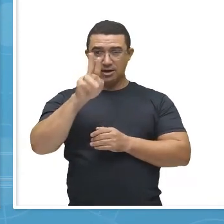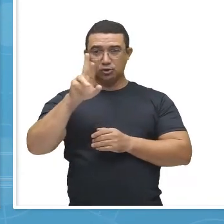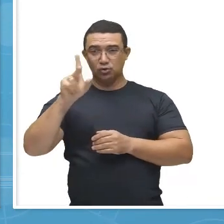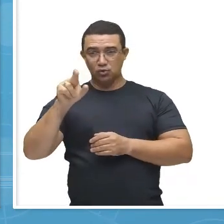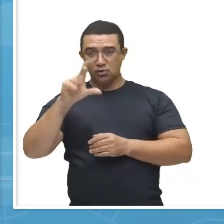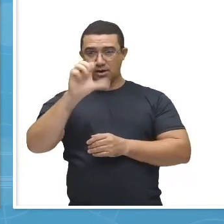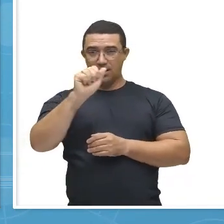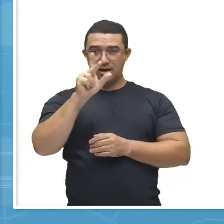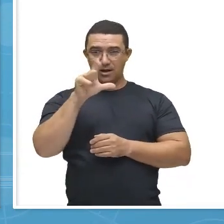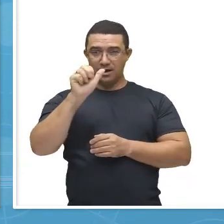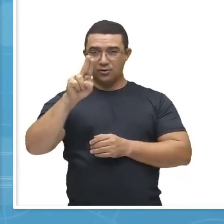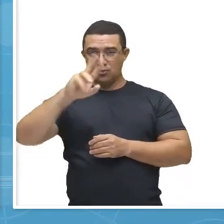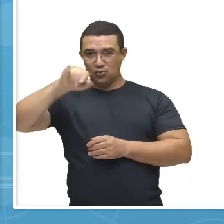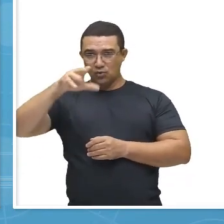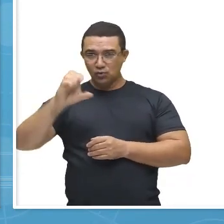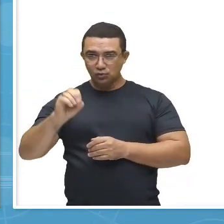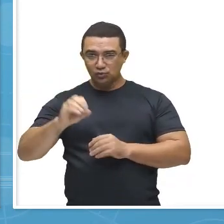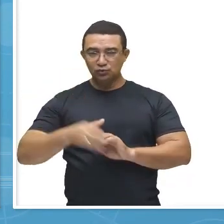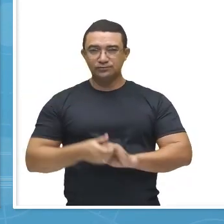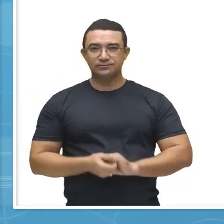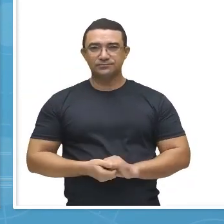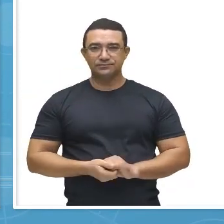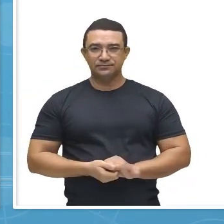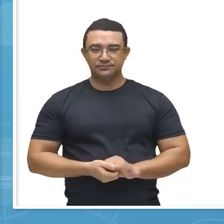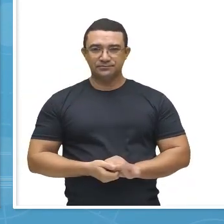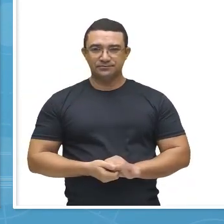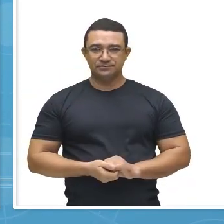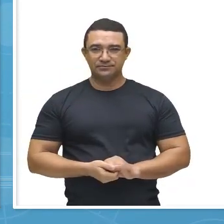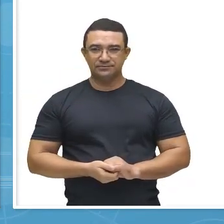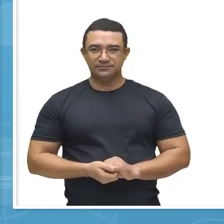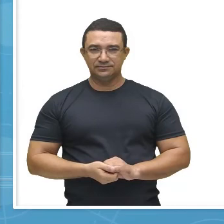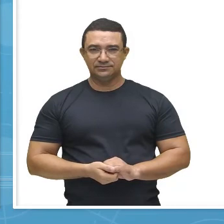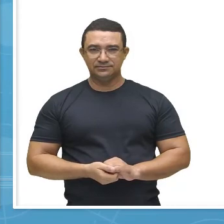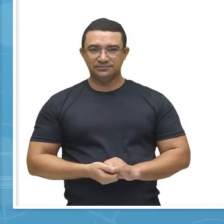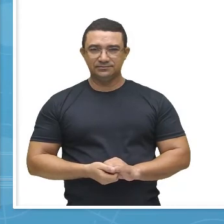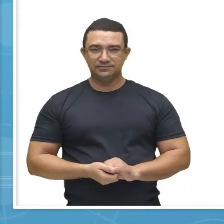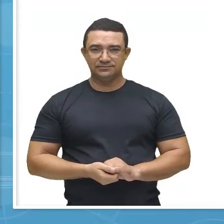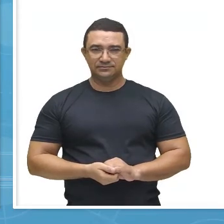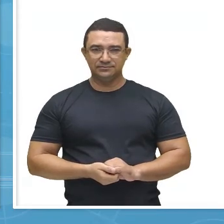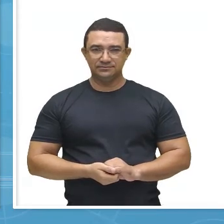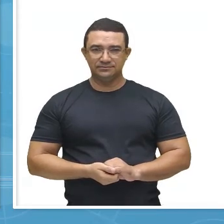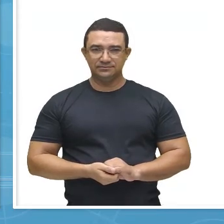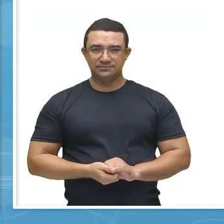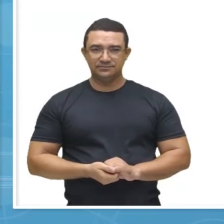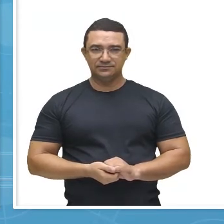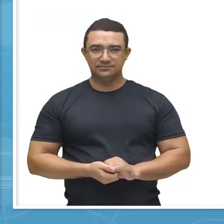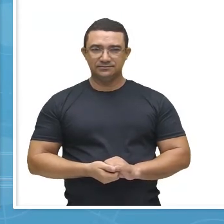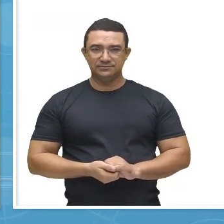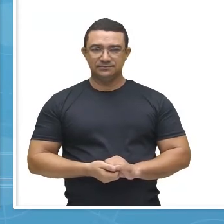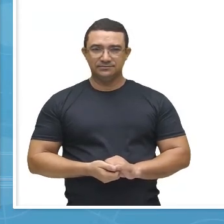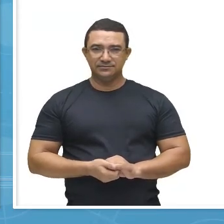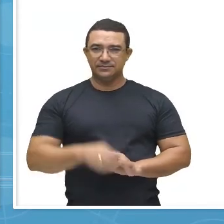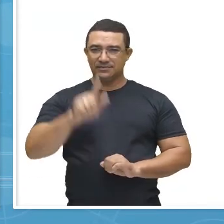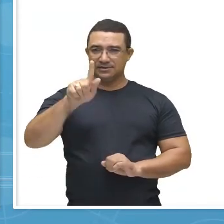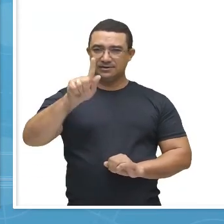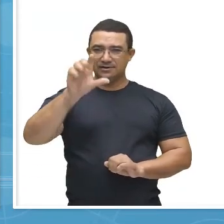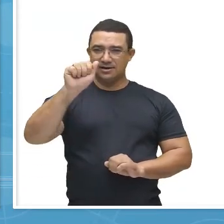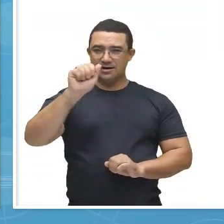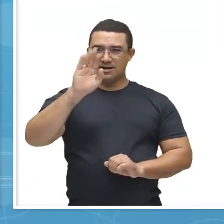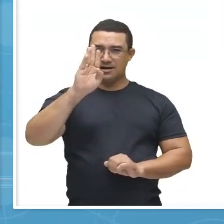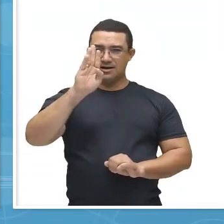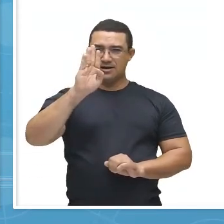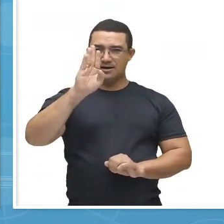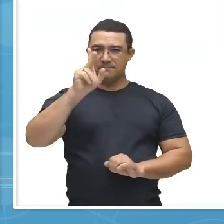Miguel Richardson, da Escola Professora Hilda de Azevedo Tibuzi, Gabriel Teixeira, da